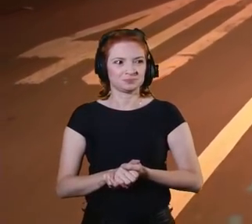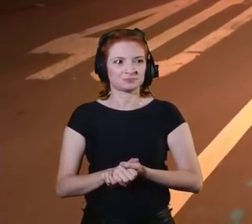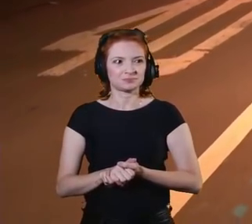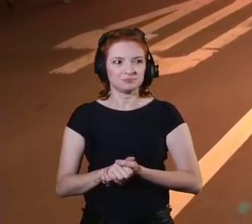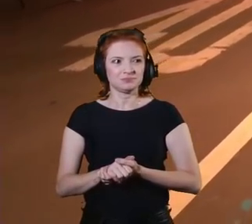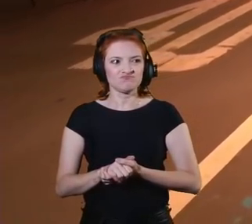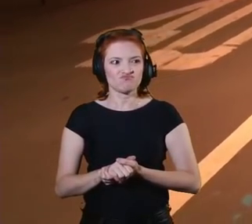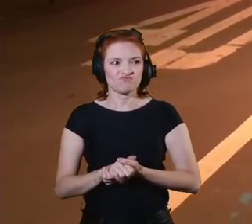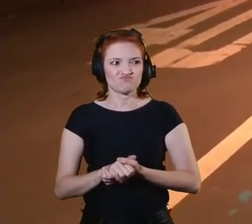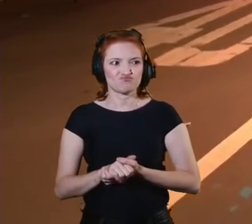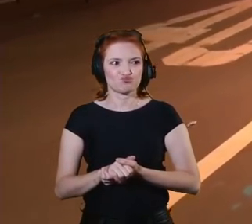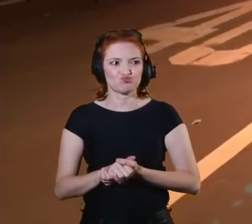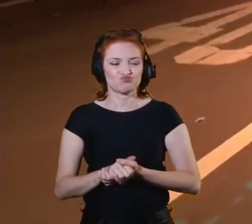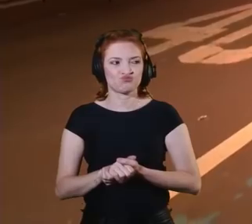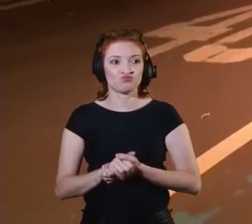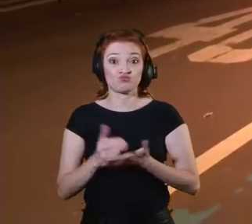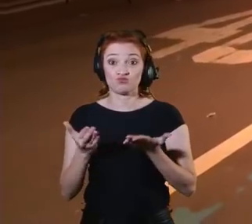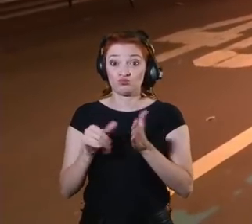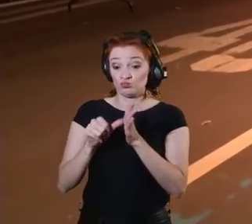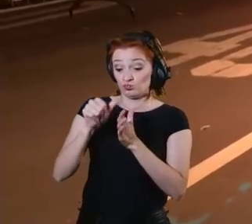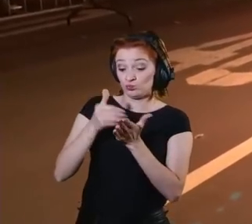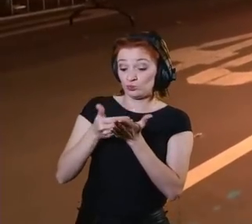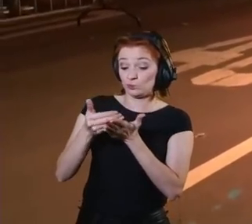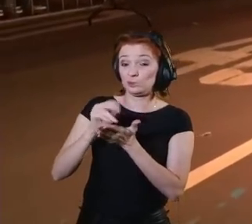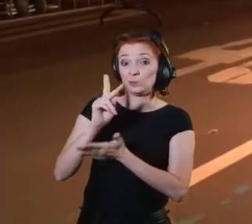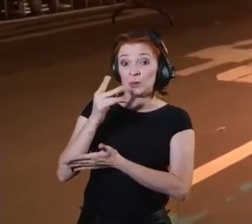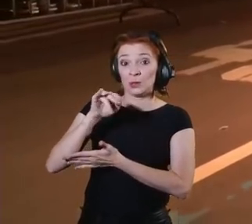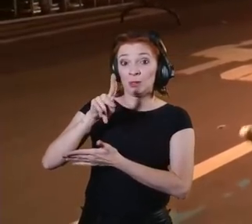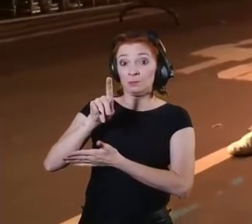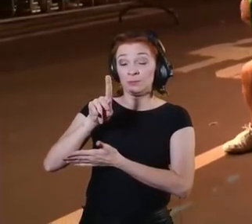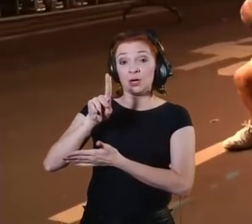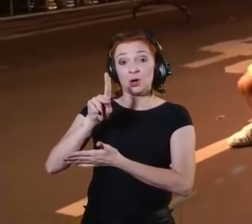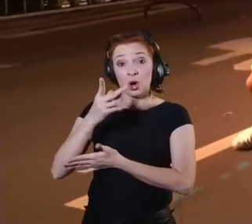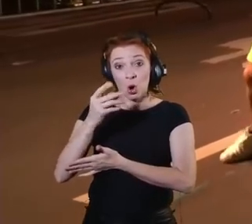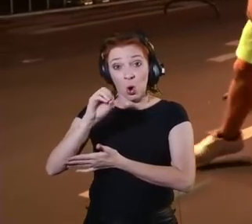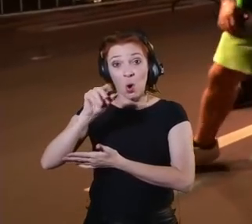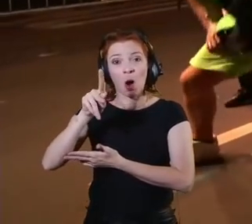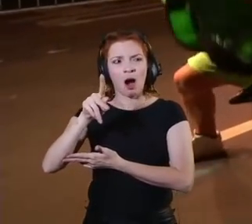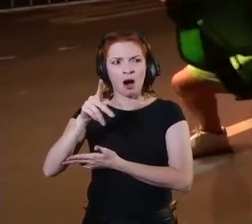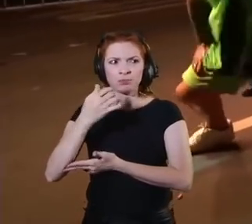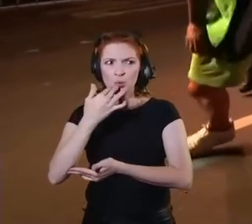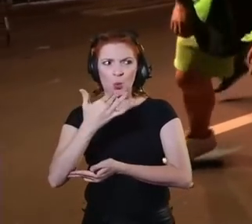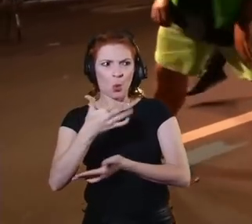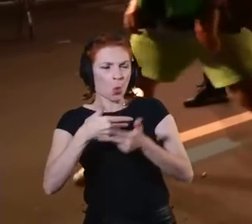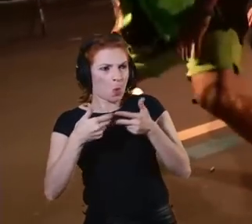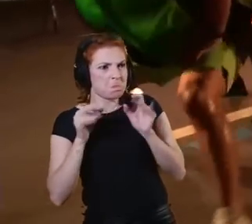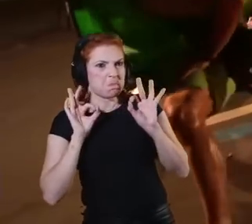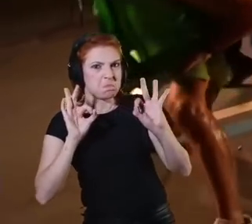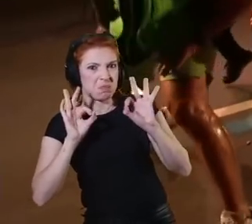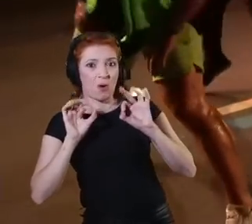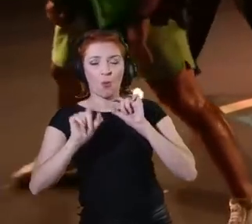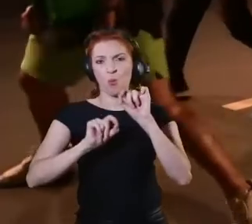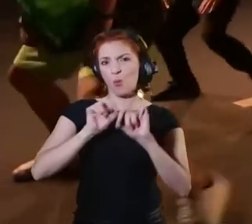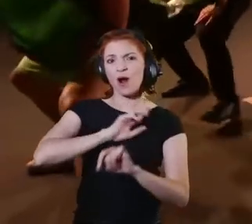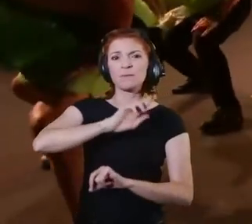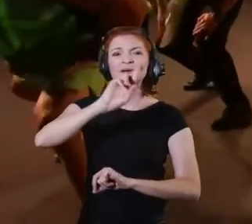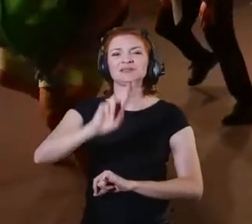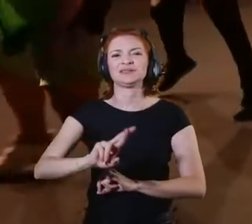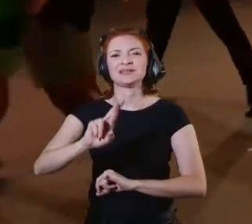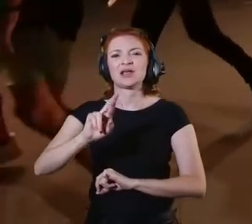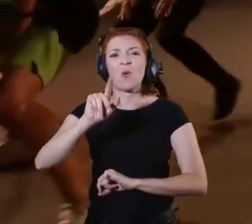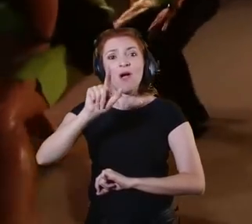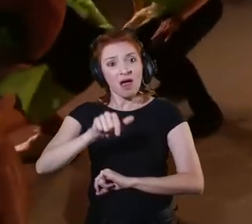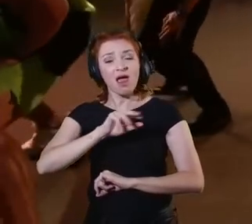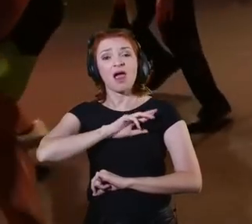primeira evolução, Thales, que traz aí a dança de rua, que traz toda essa cor, ela representa aí essa